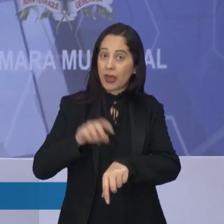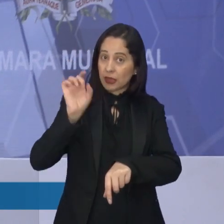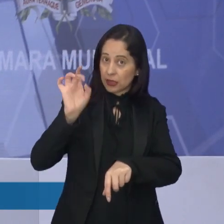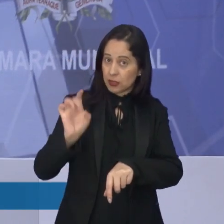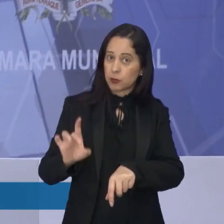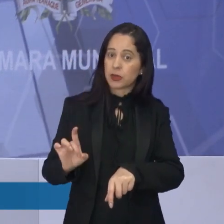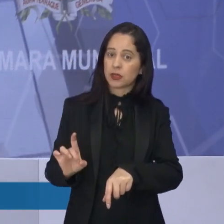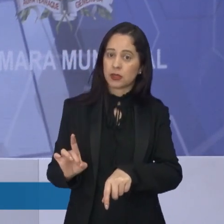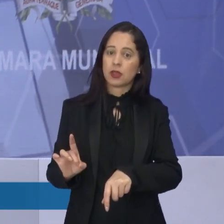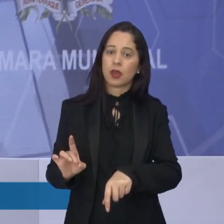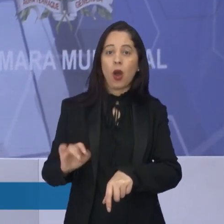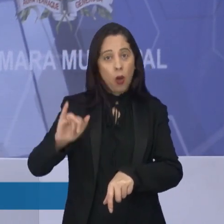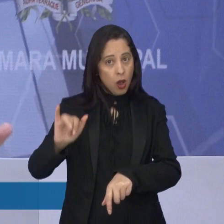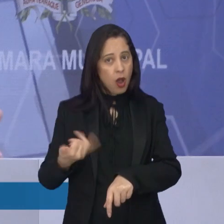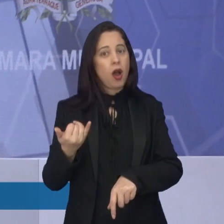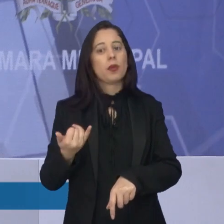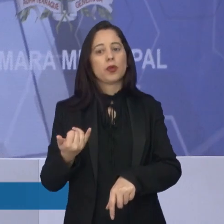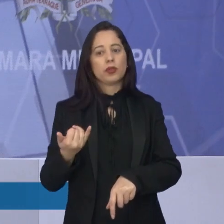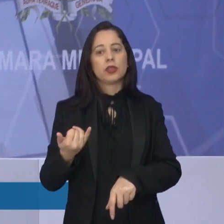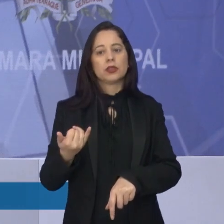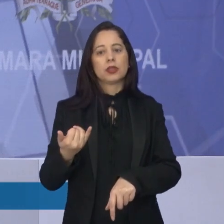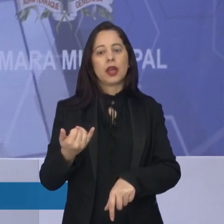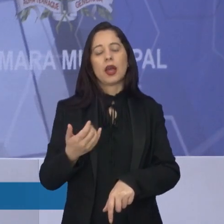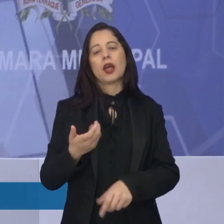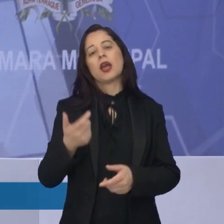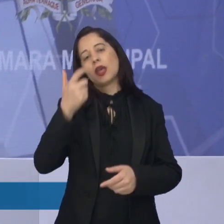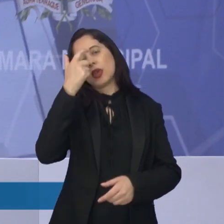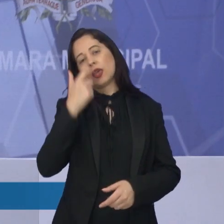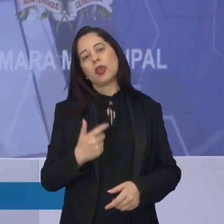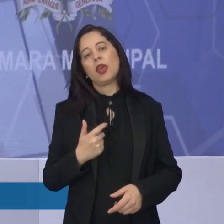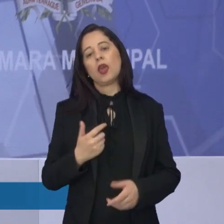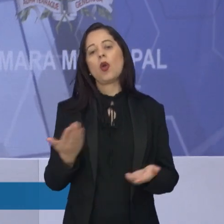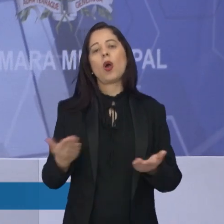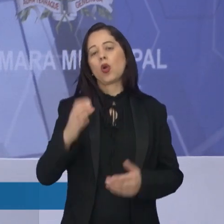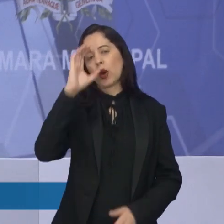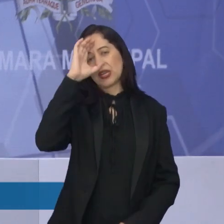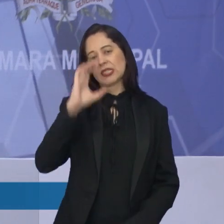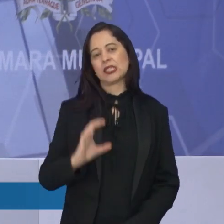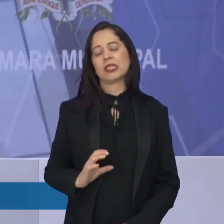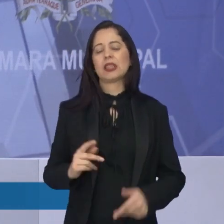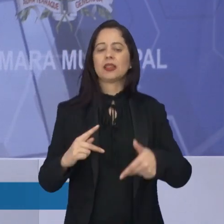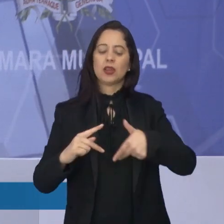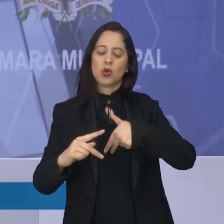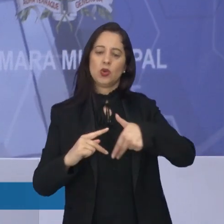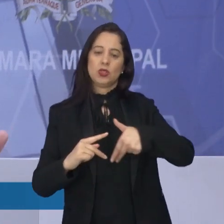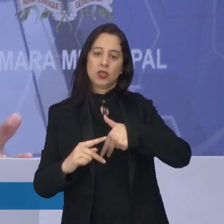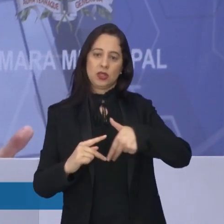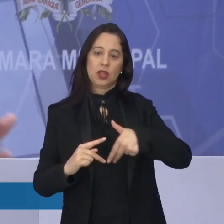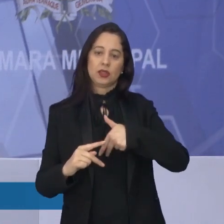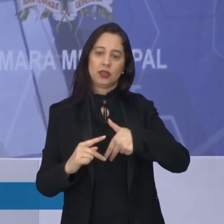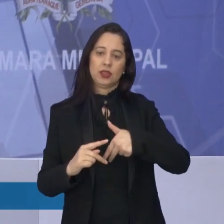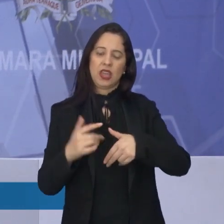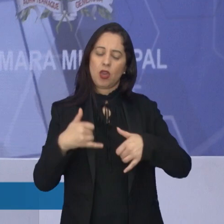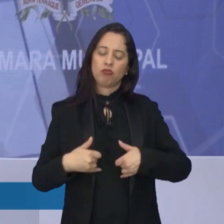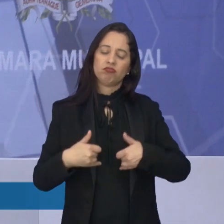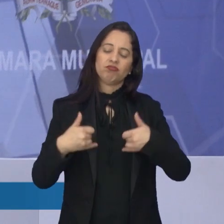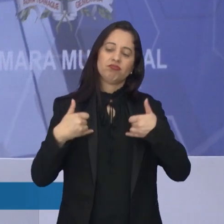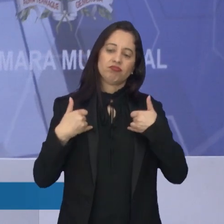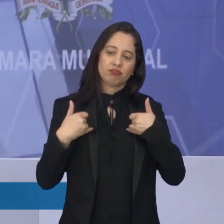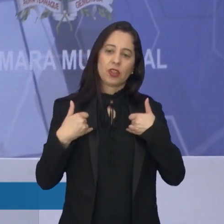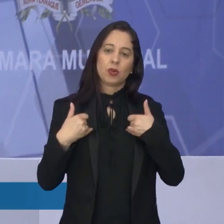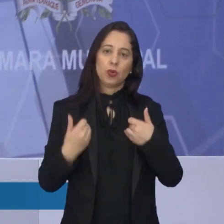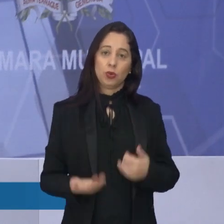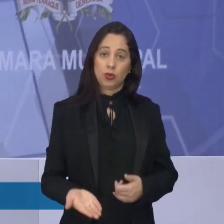eu estaria simplesmente cumprindo melhor o papel de cidadão de São José dos Campos, que muito me orgulha e que